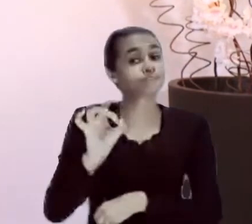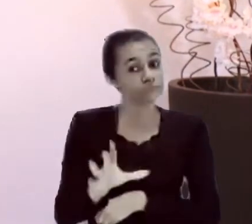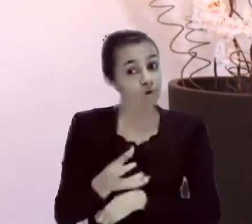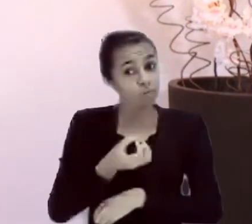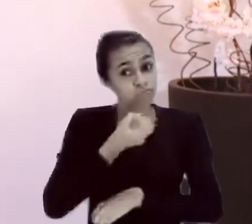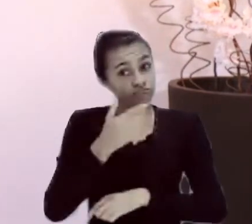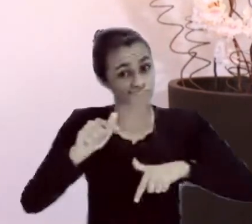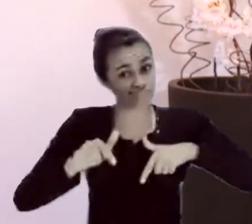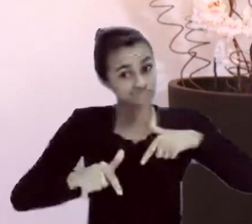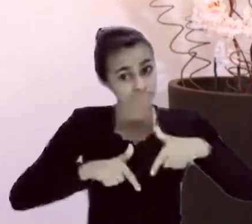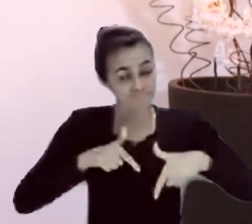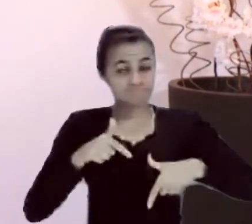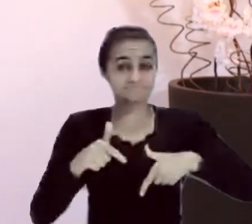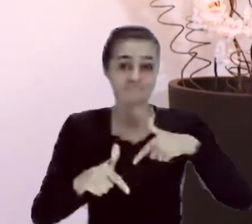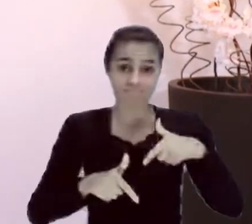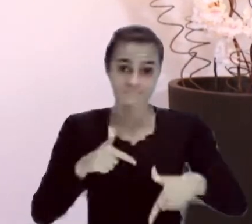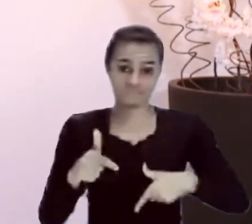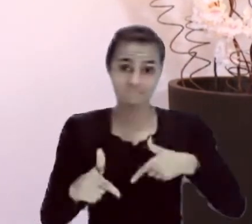obras.